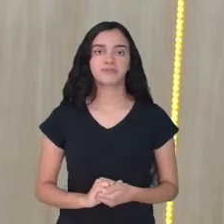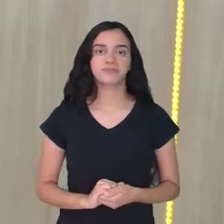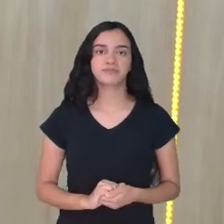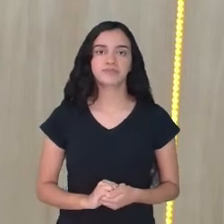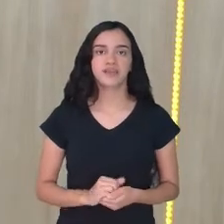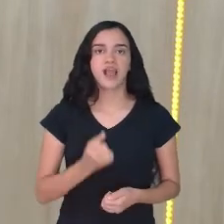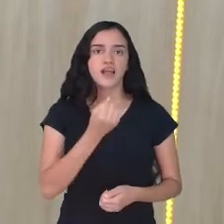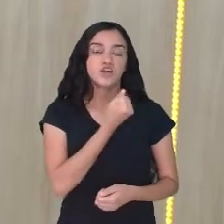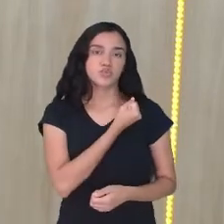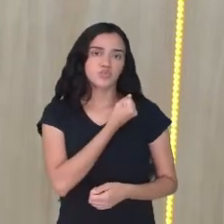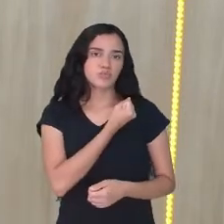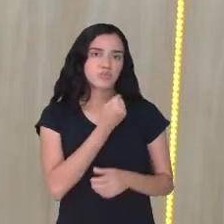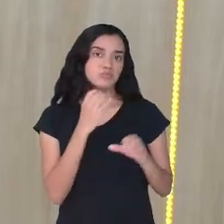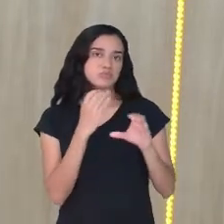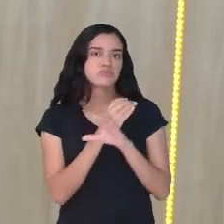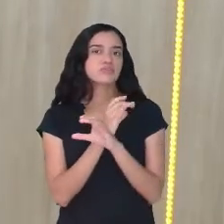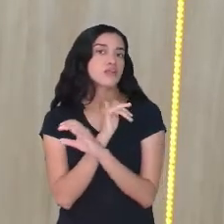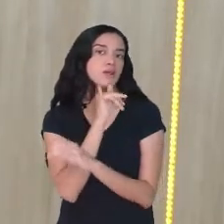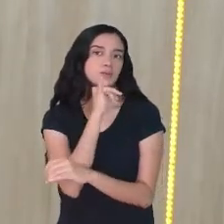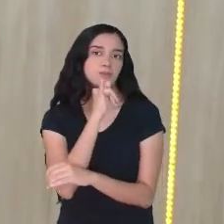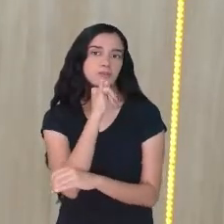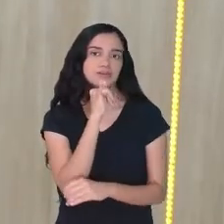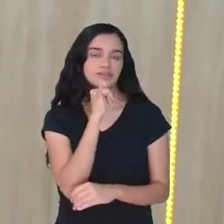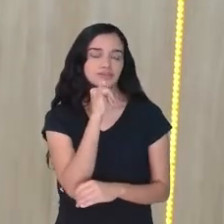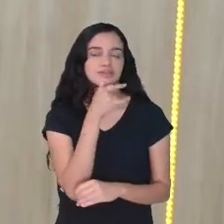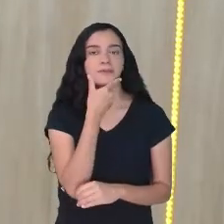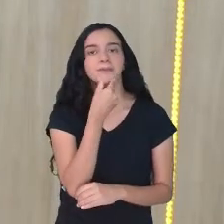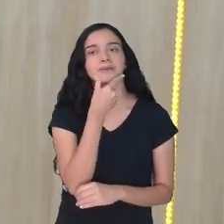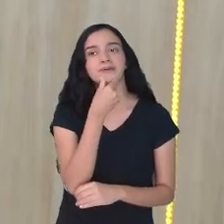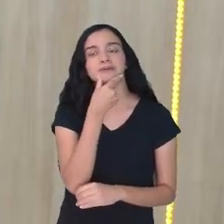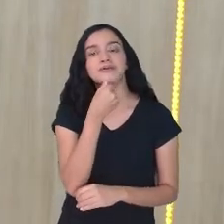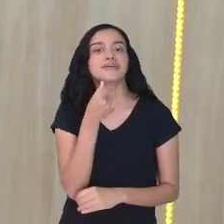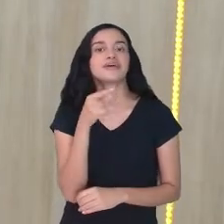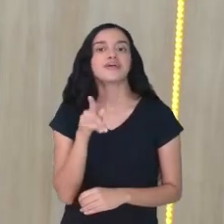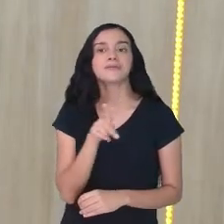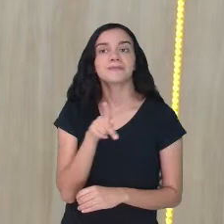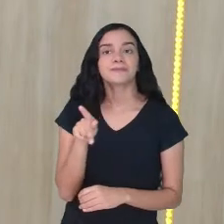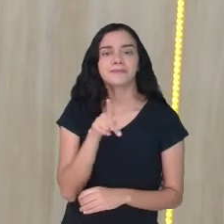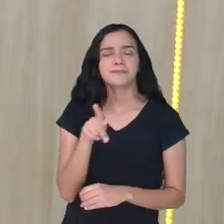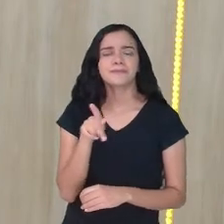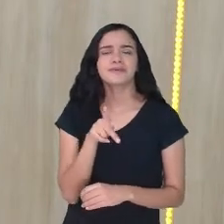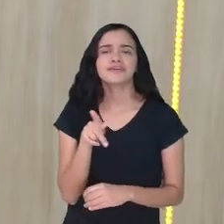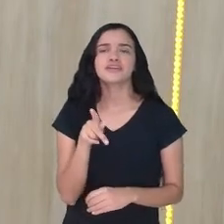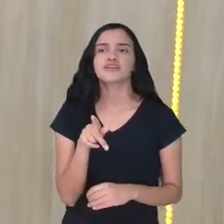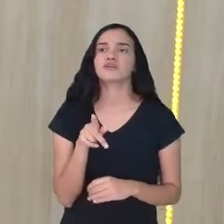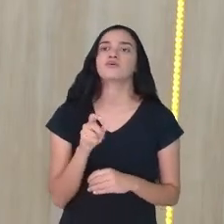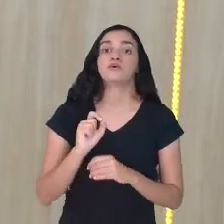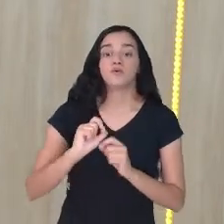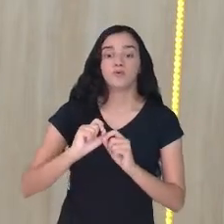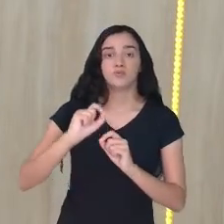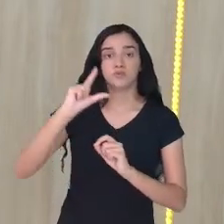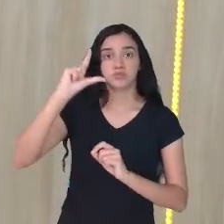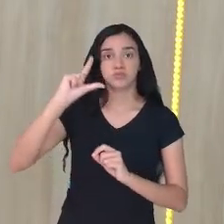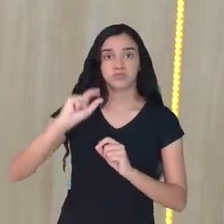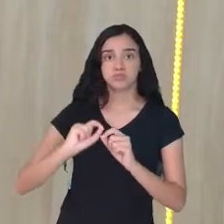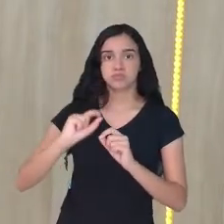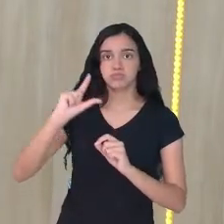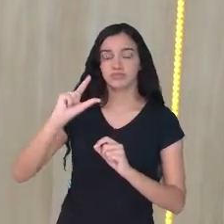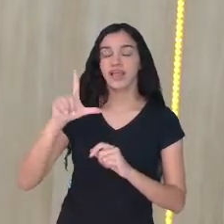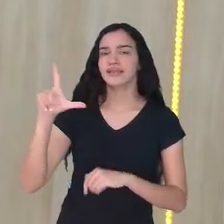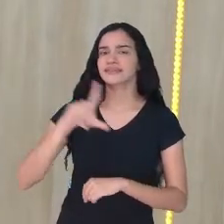Então, números inteiros. Aqui é um exemplo que Pedro trouxe, é a questão da temperatura, tá? Então, você